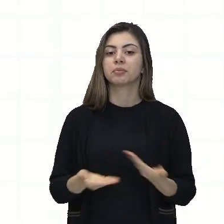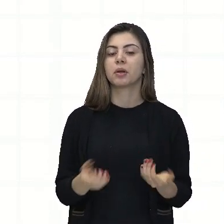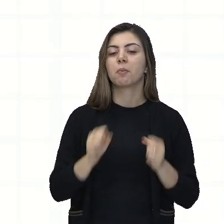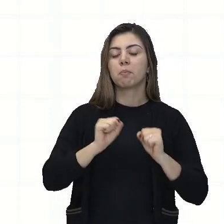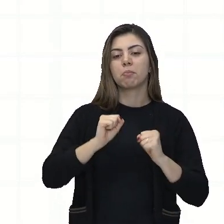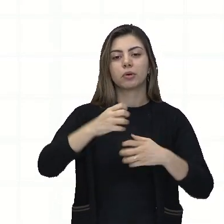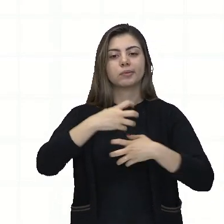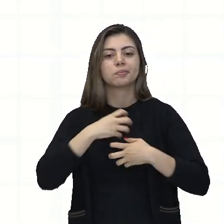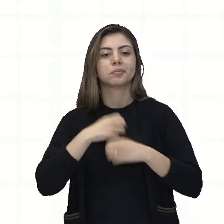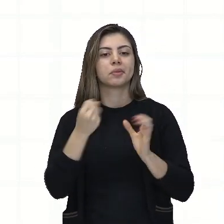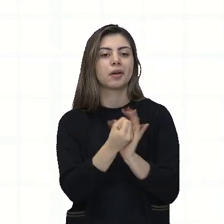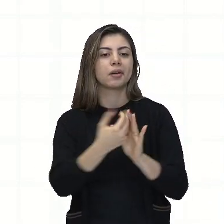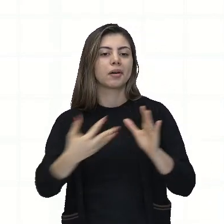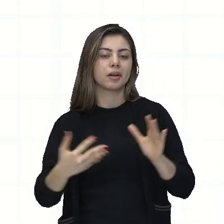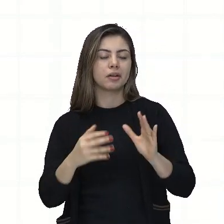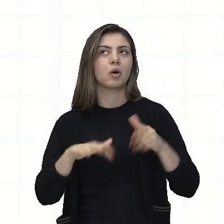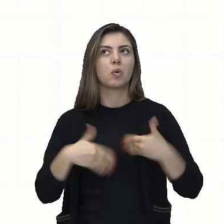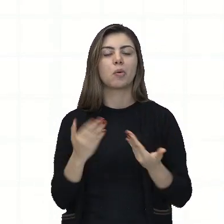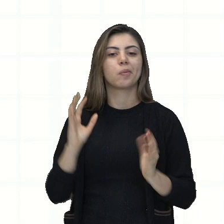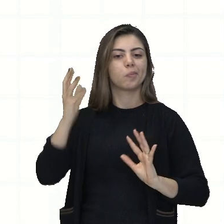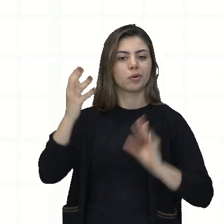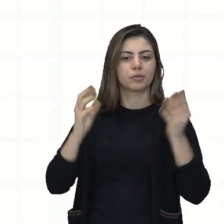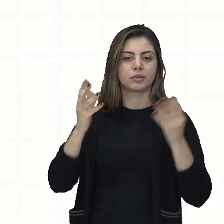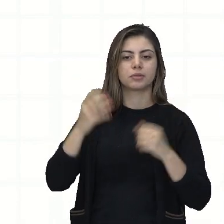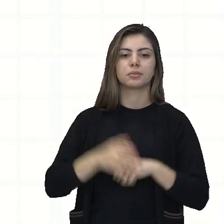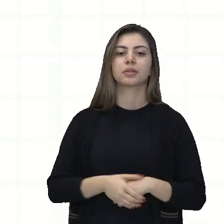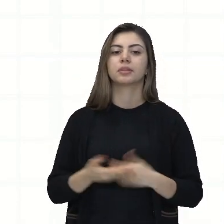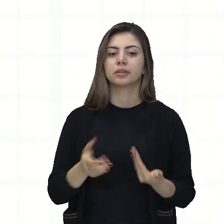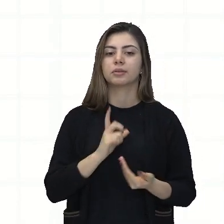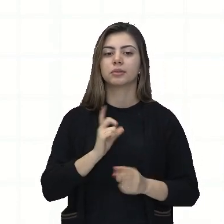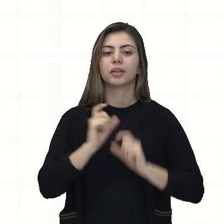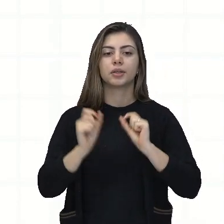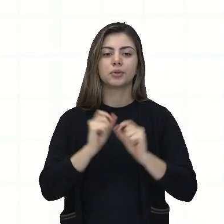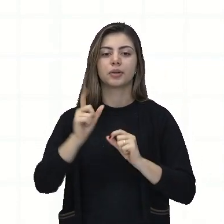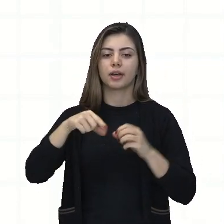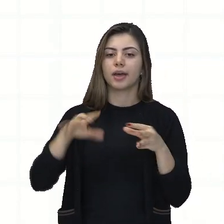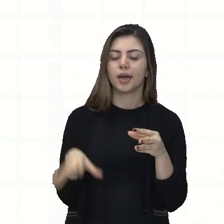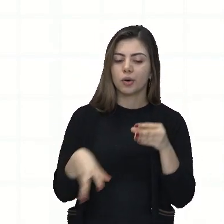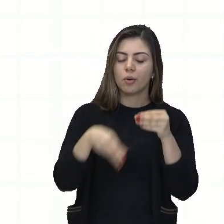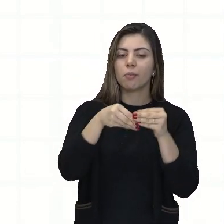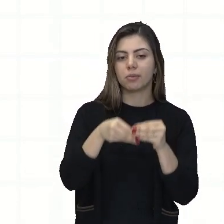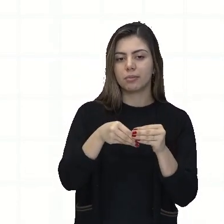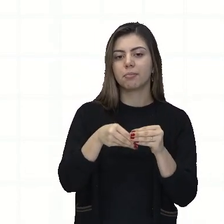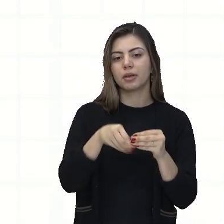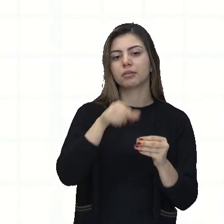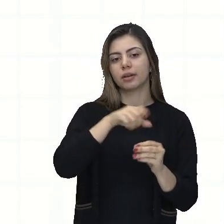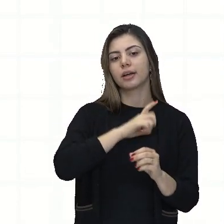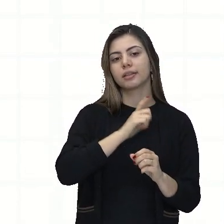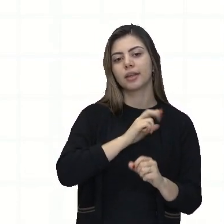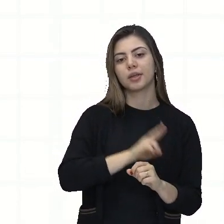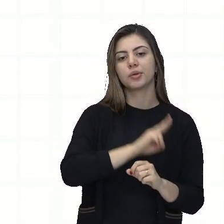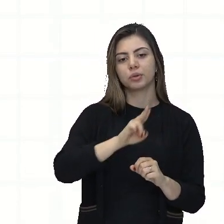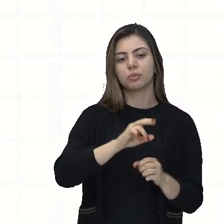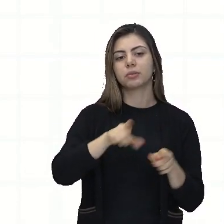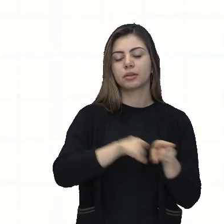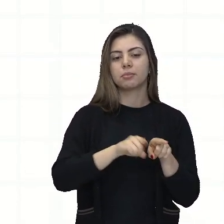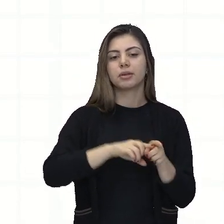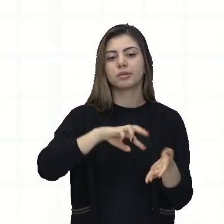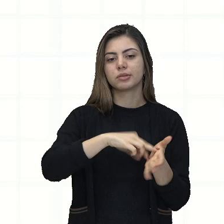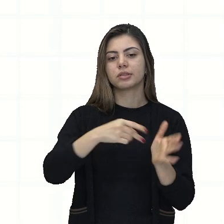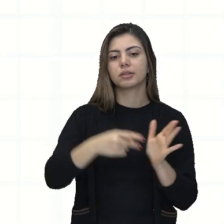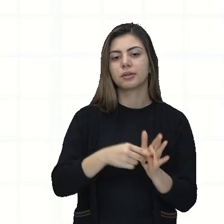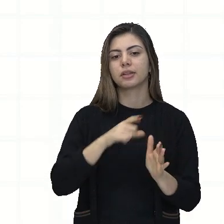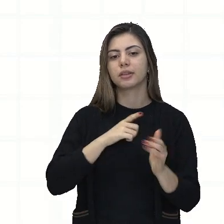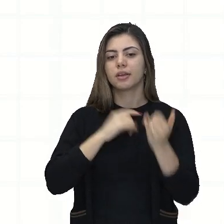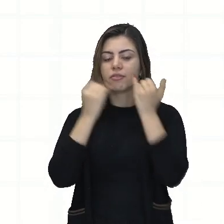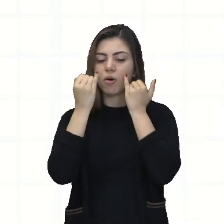qualidades, estados ou circunstâncias. Ele estabelece uma relação de complementaridade com o nome, ampliando o seu significado e